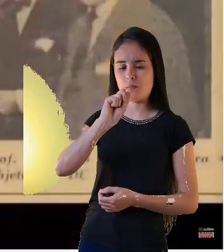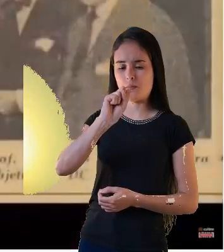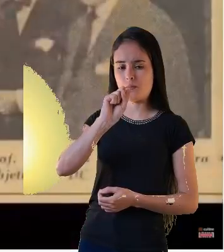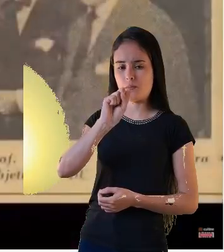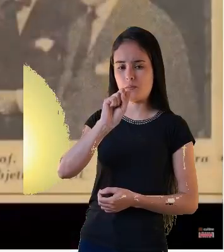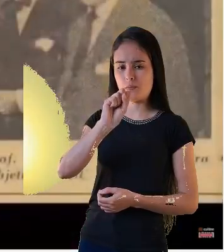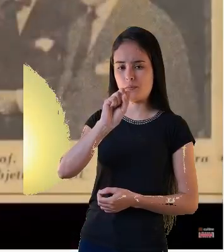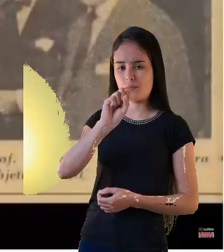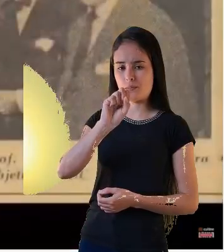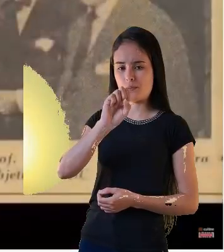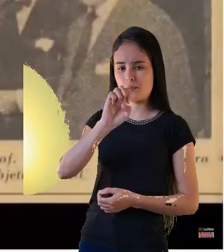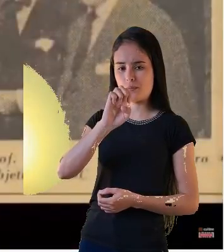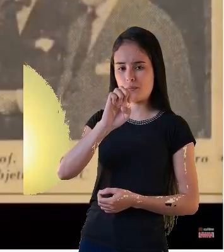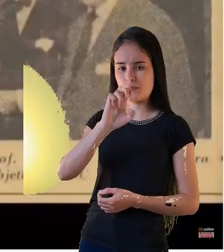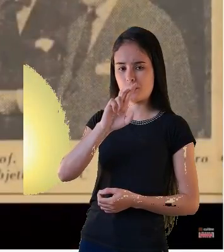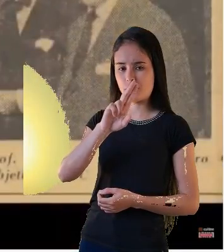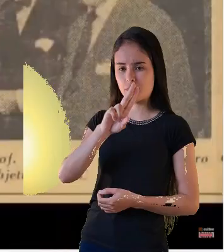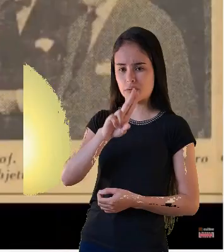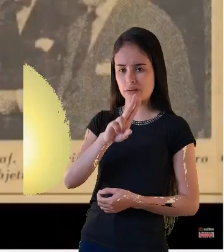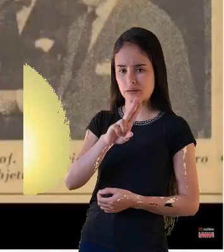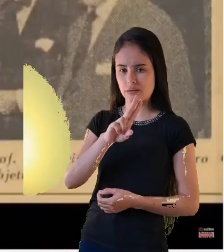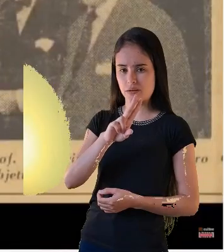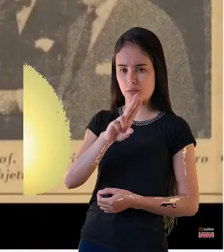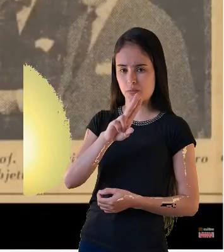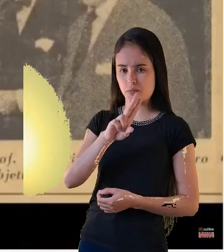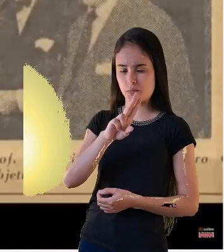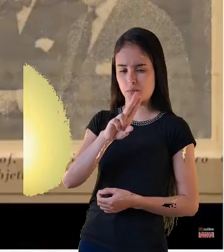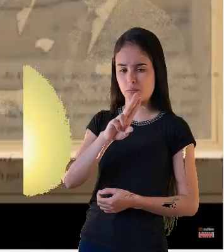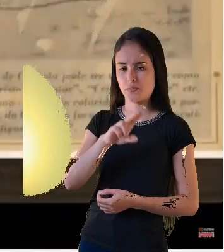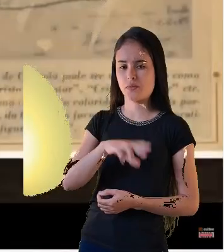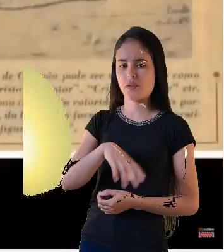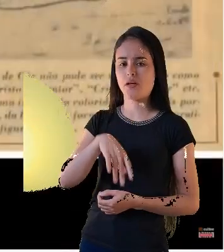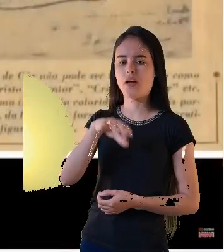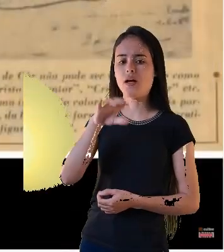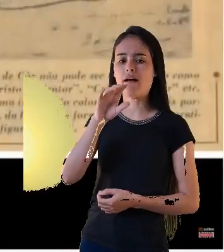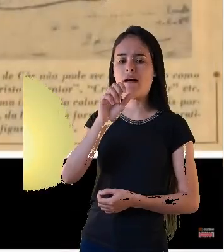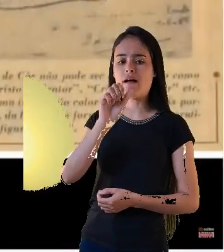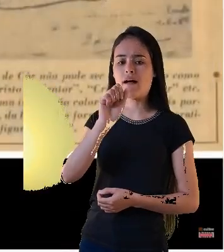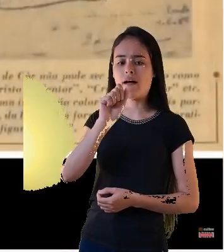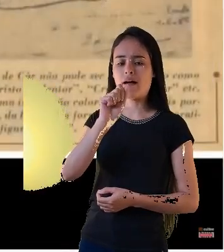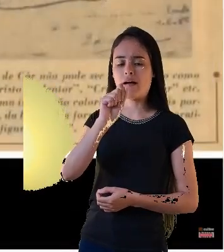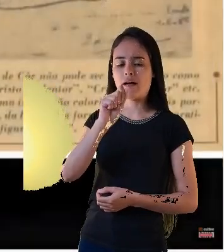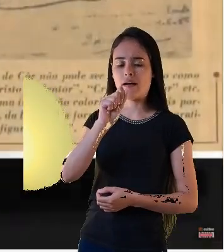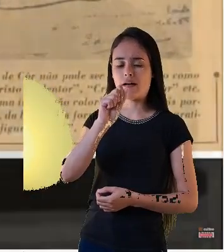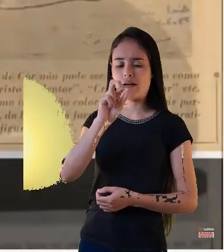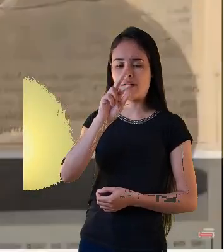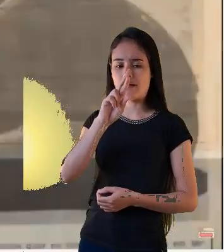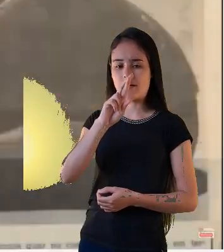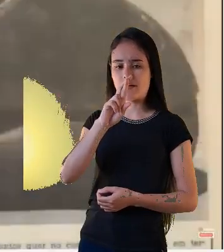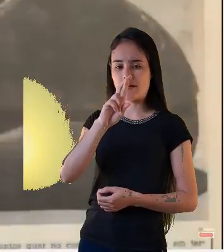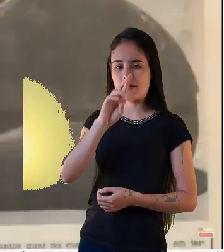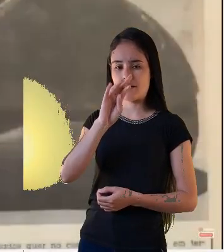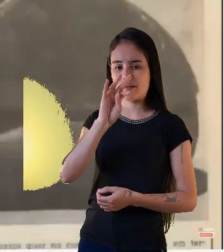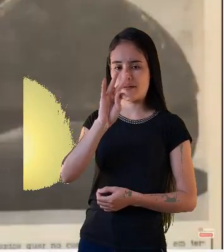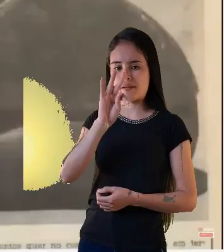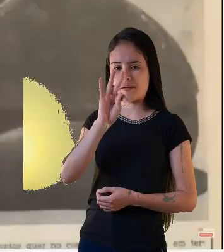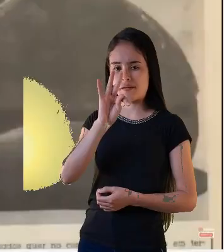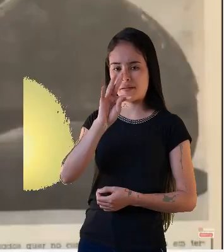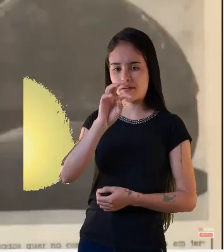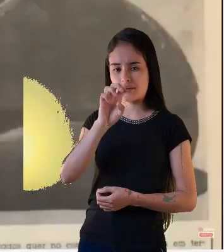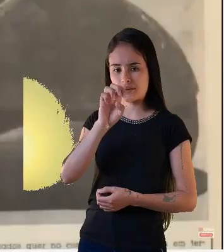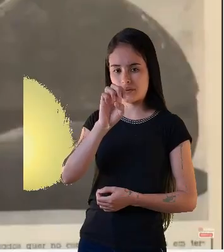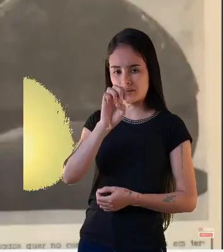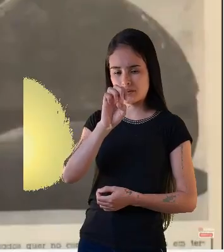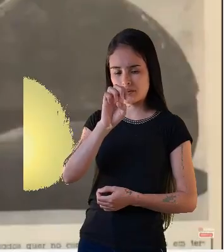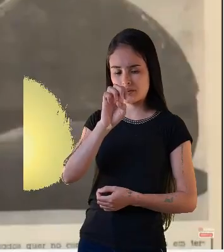Mas provocou polêmica, chegando a ser condenado por alguns setores como sacrilégio e blasfêmia. O Museu de Arte Negra realizou